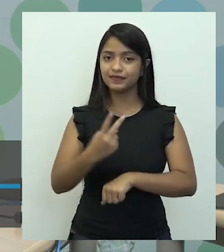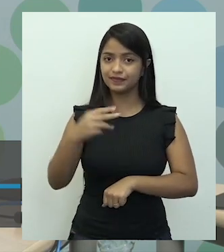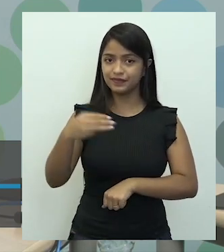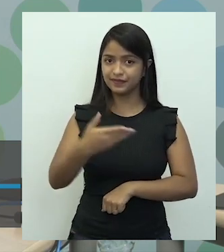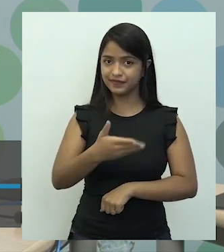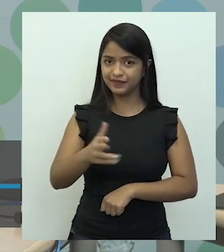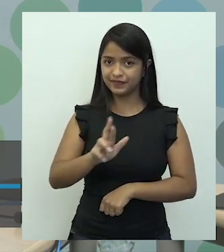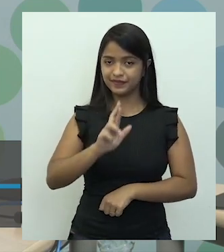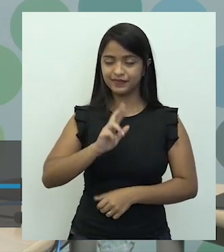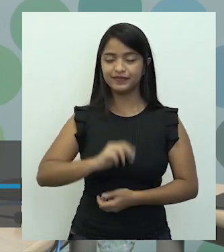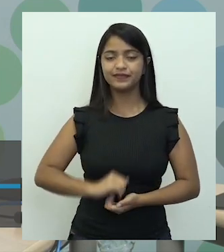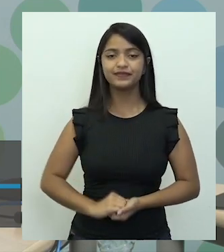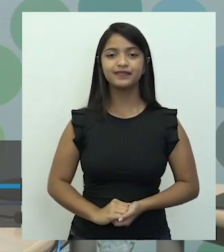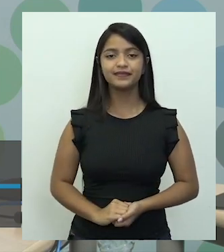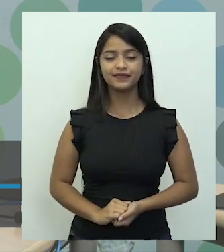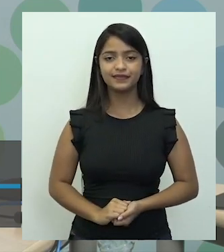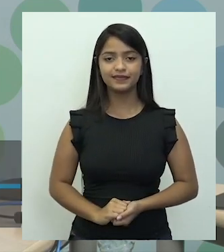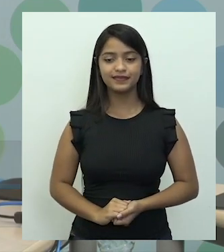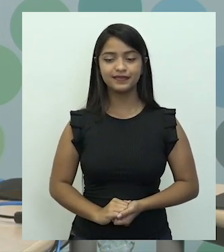aí.